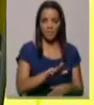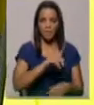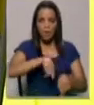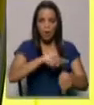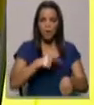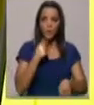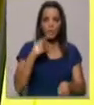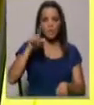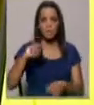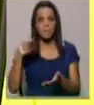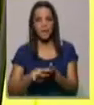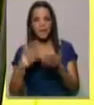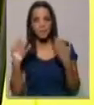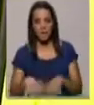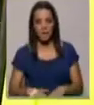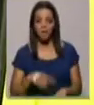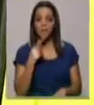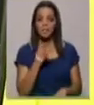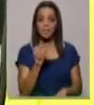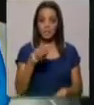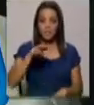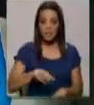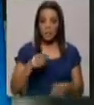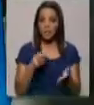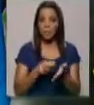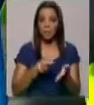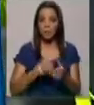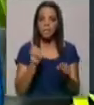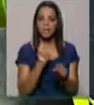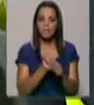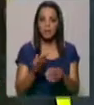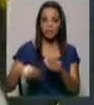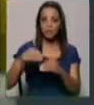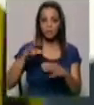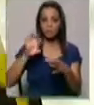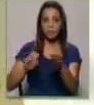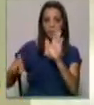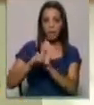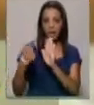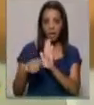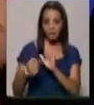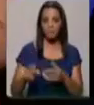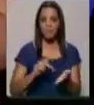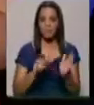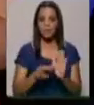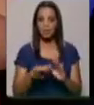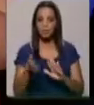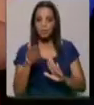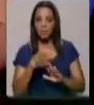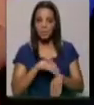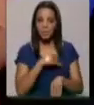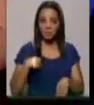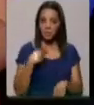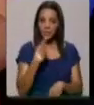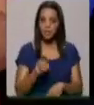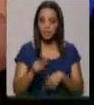dizem. Acusam o INEM de não estar a pagar o trabalho extraordinário de acordo com a lei. Os técnicos de emergência médica dizem que depois de todos